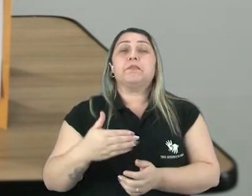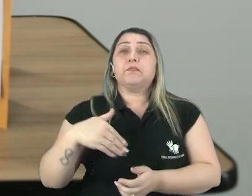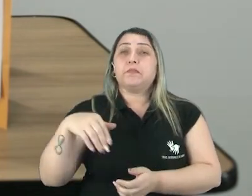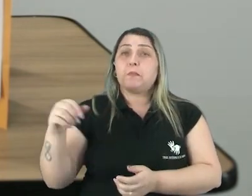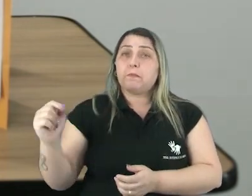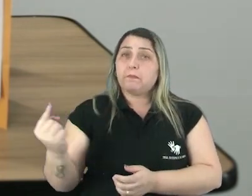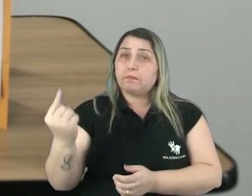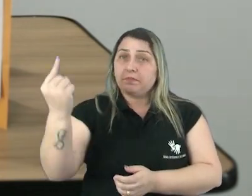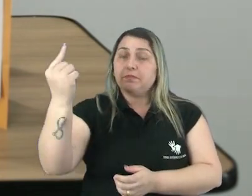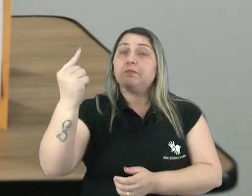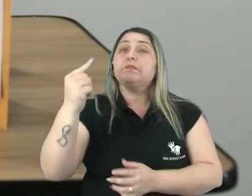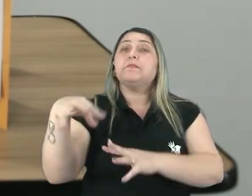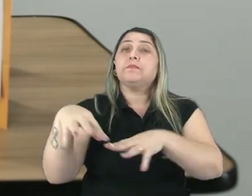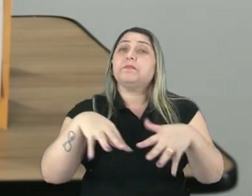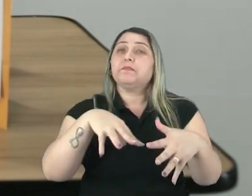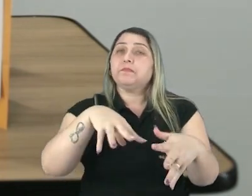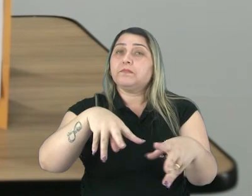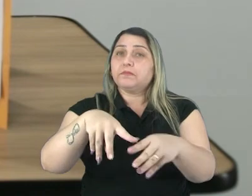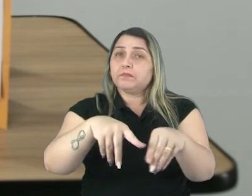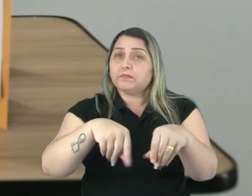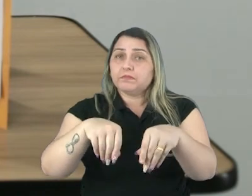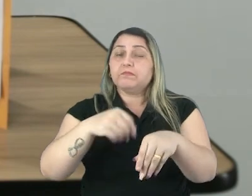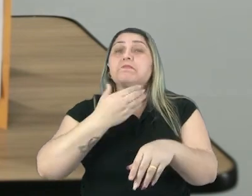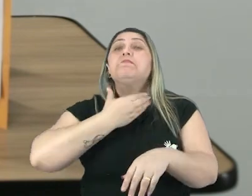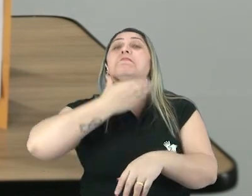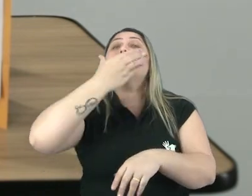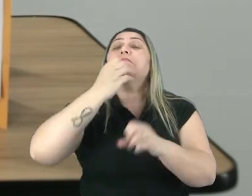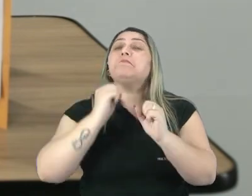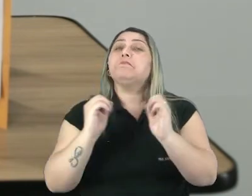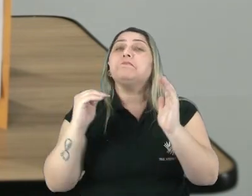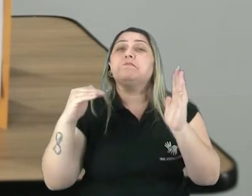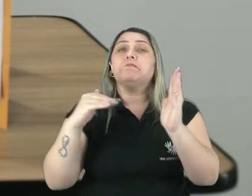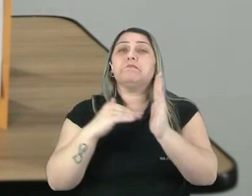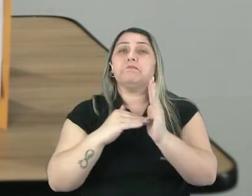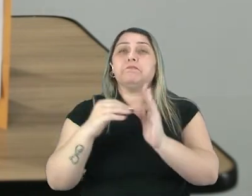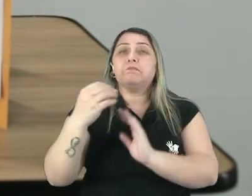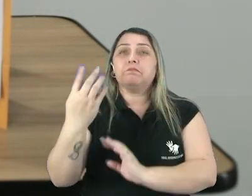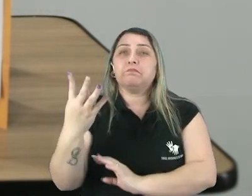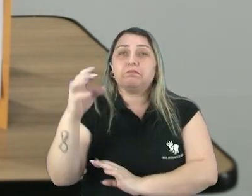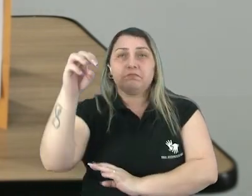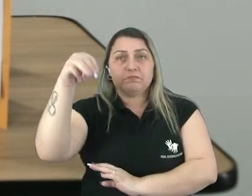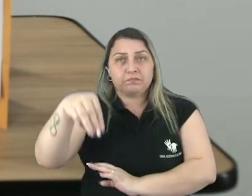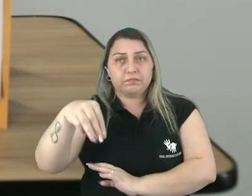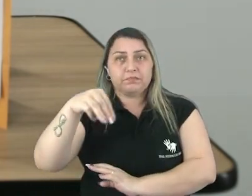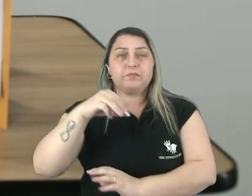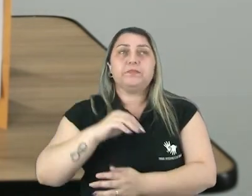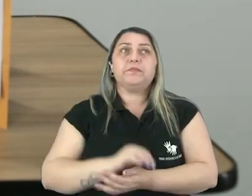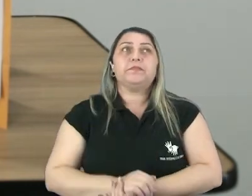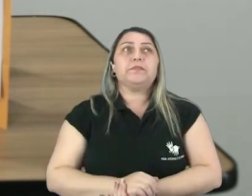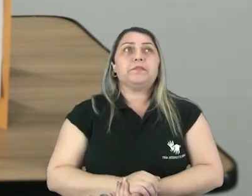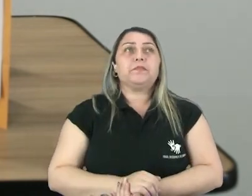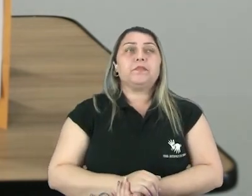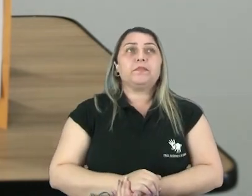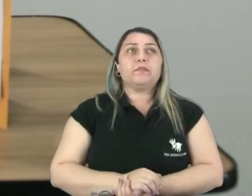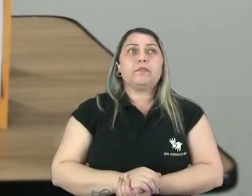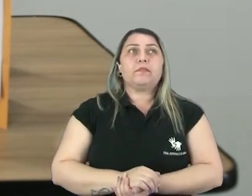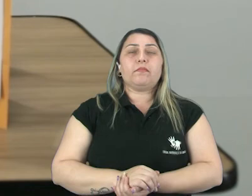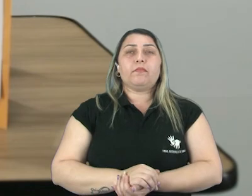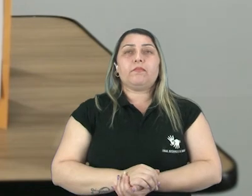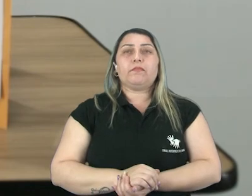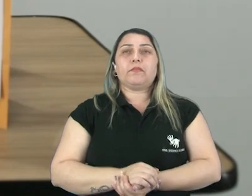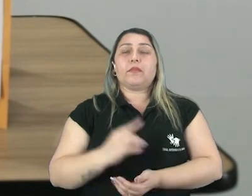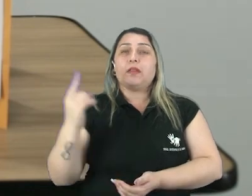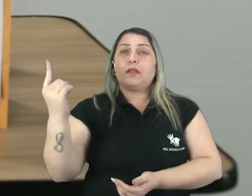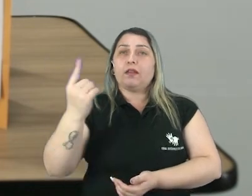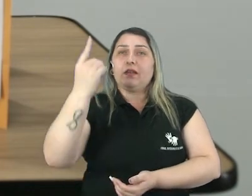o maior animal terrestre? A girafa ela pode atingir até 4 metros, isso mesmo, até 4